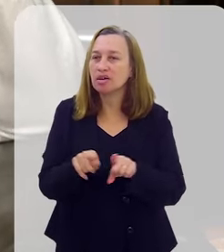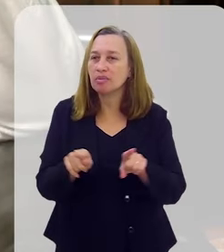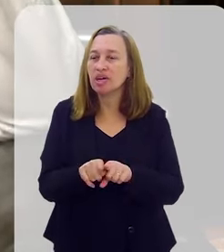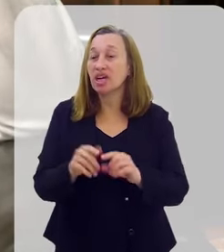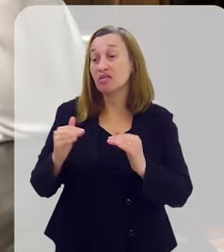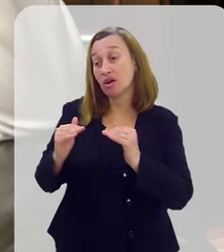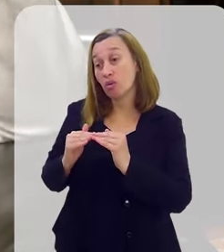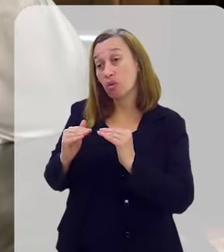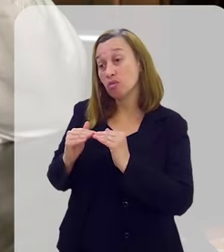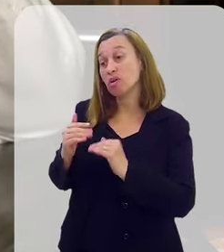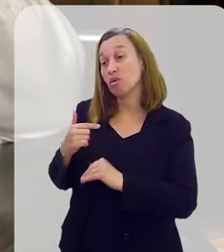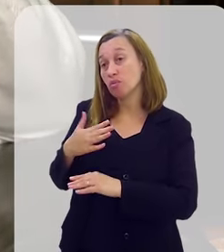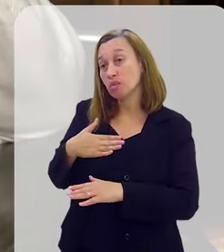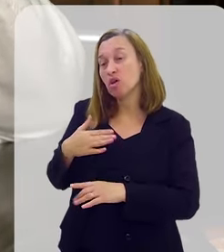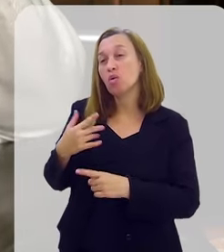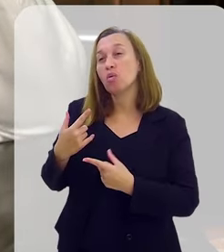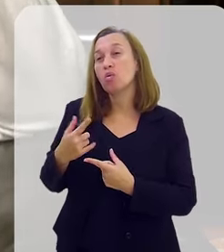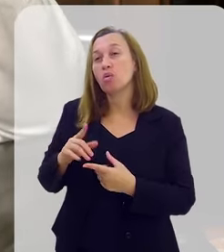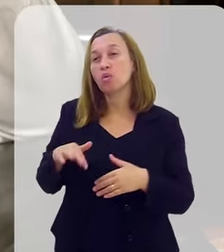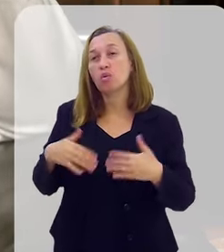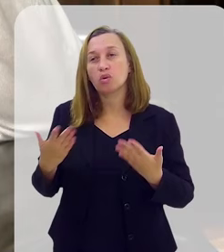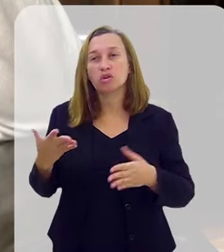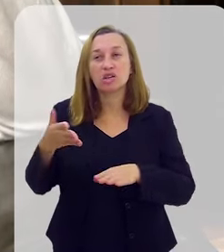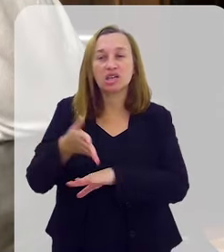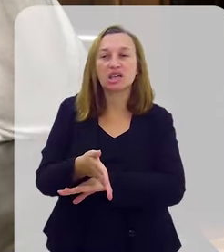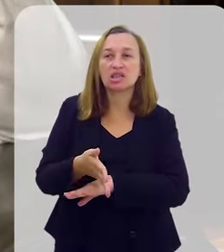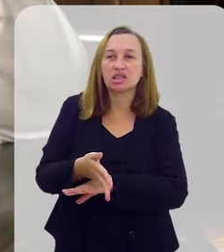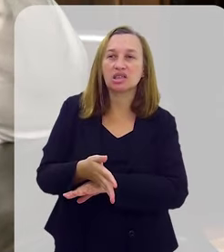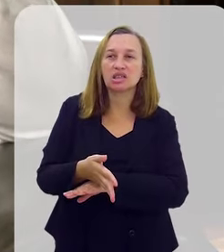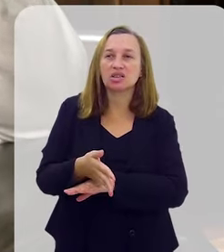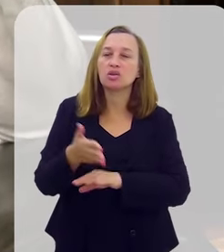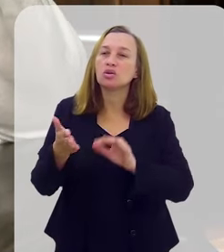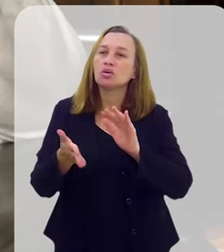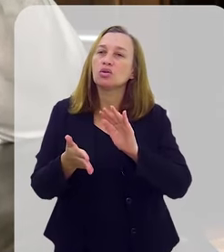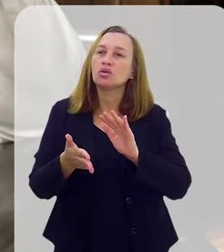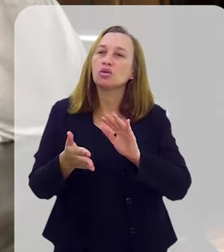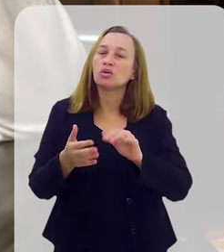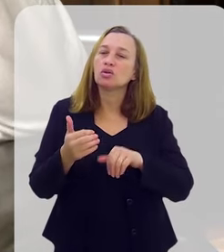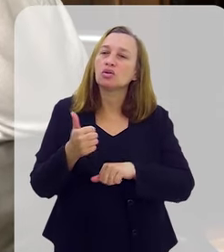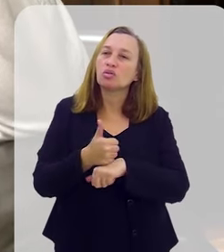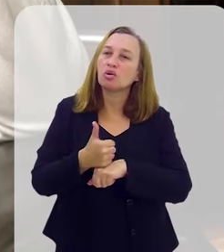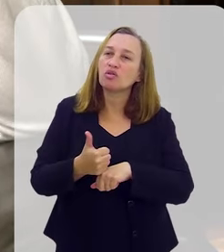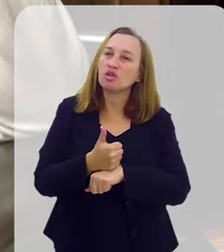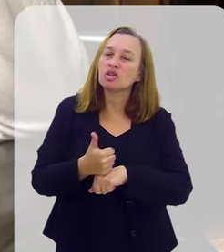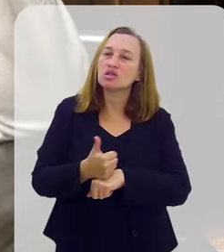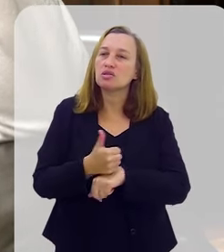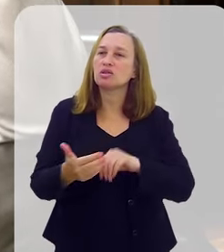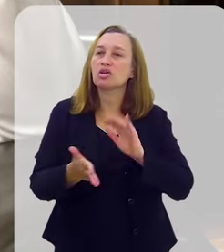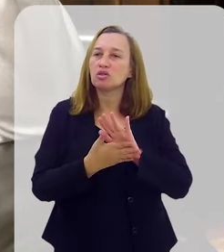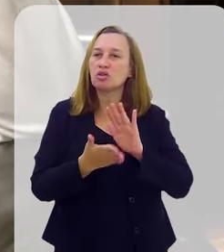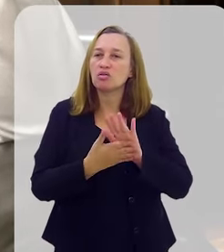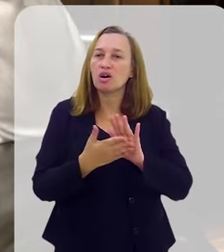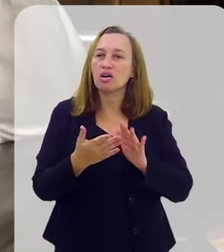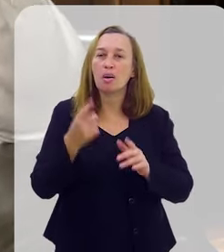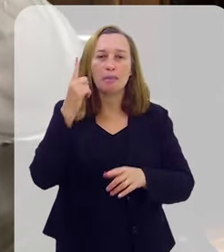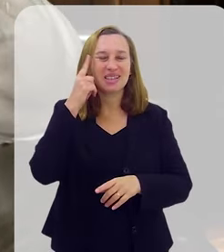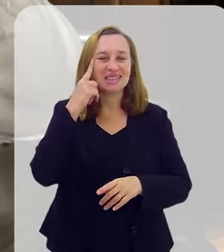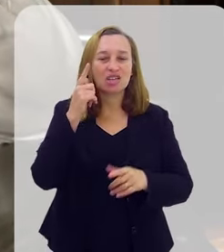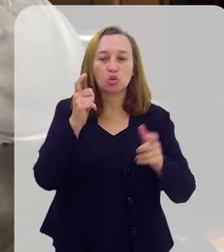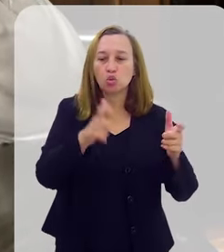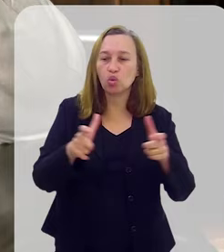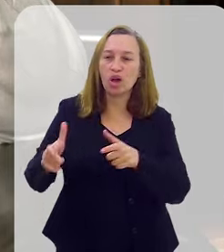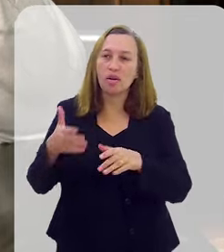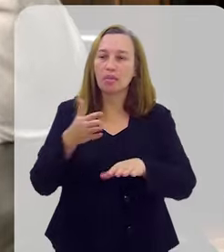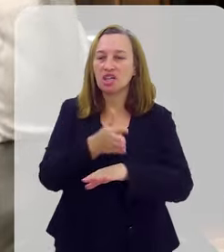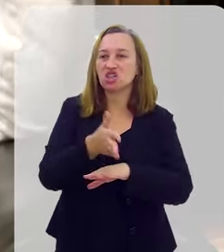amigo? Ele vai concordar comigo. Quando a gente ingressa na carreira, a gente começa a pensar em alguns lugares que a gente precisa